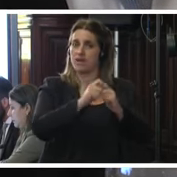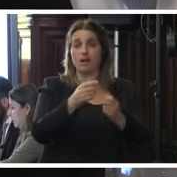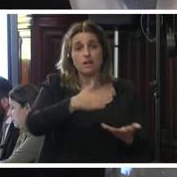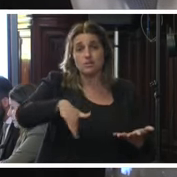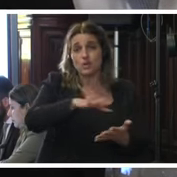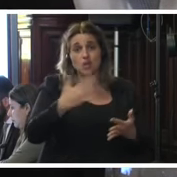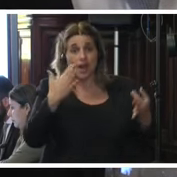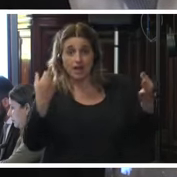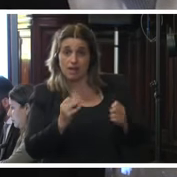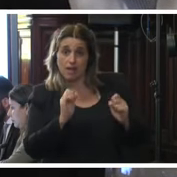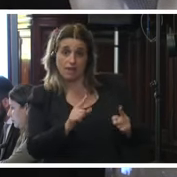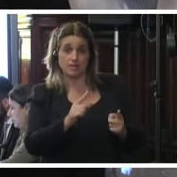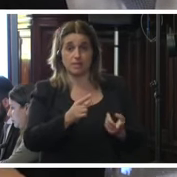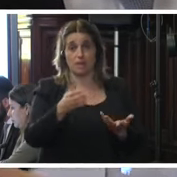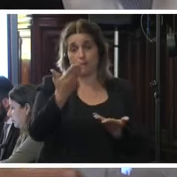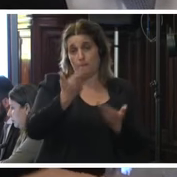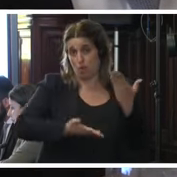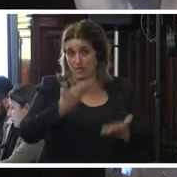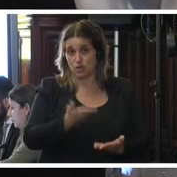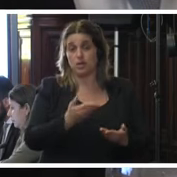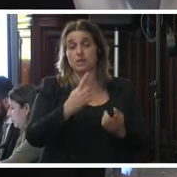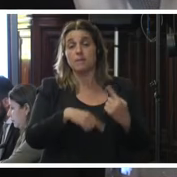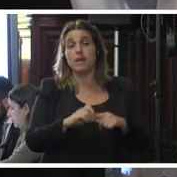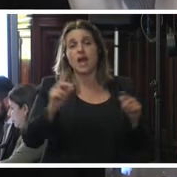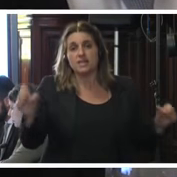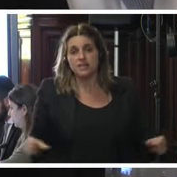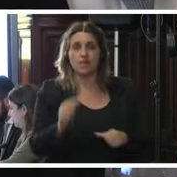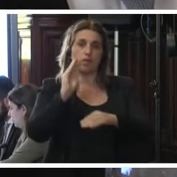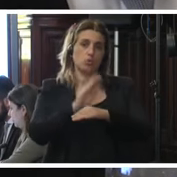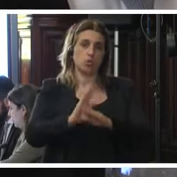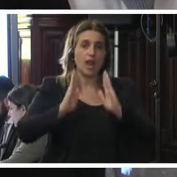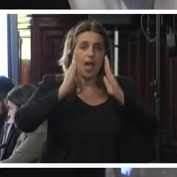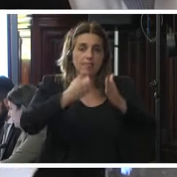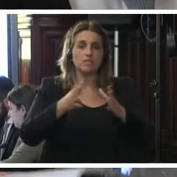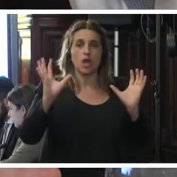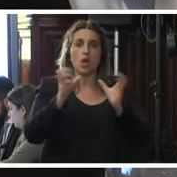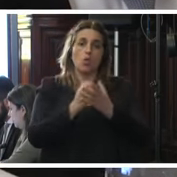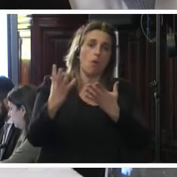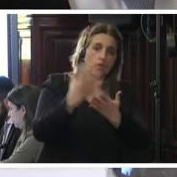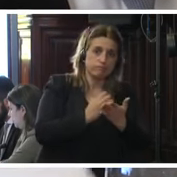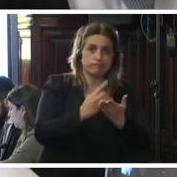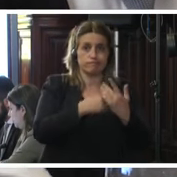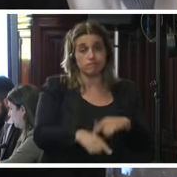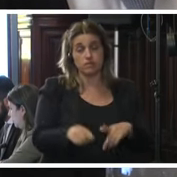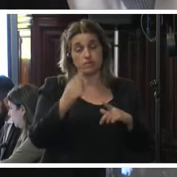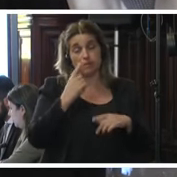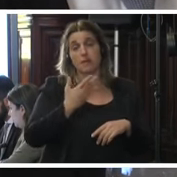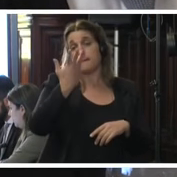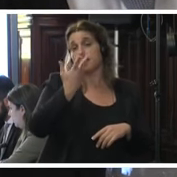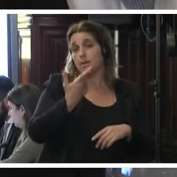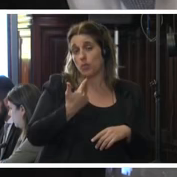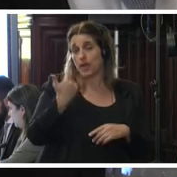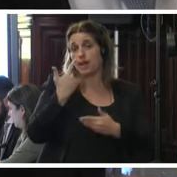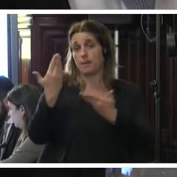educacionais, atividades culturais, atendimento a grupos vulneráveis. Queria passar, depois dessa